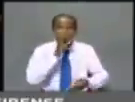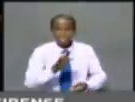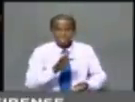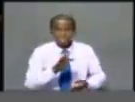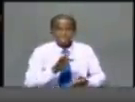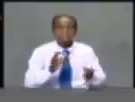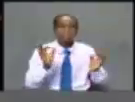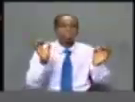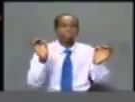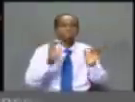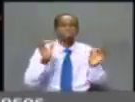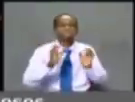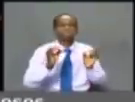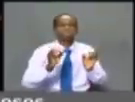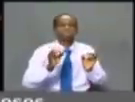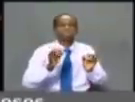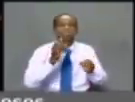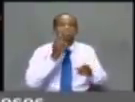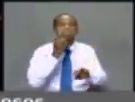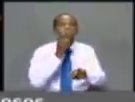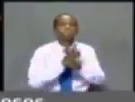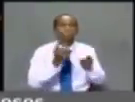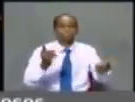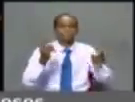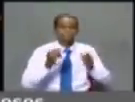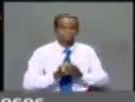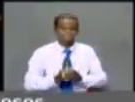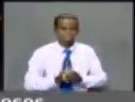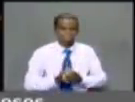Mas o que explica toda essa demora?